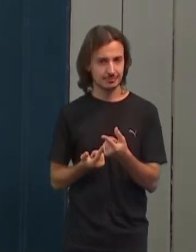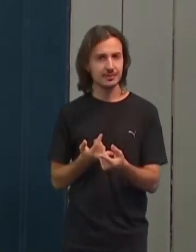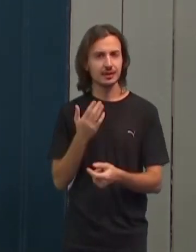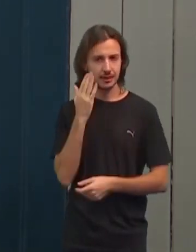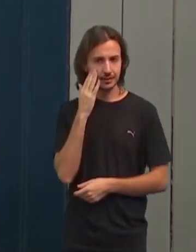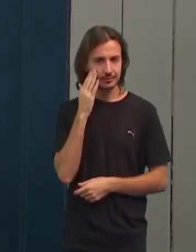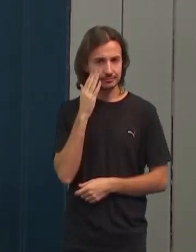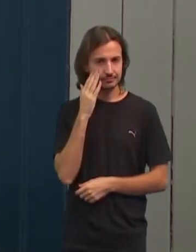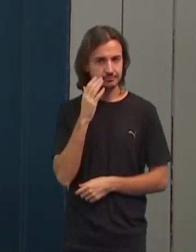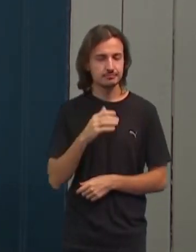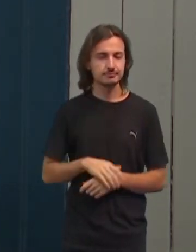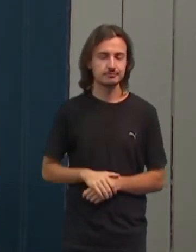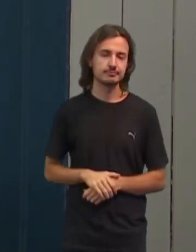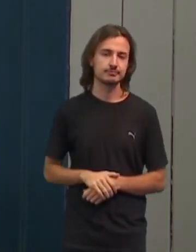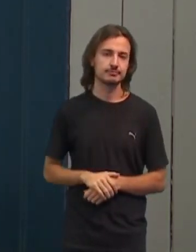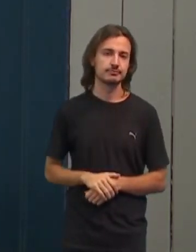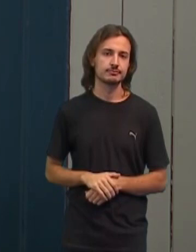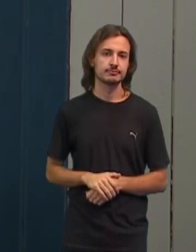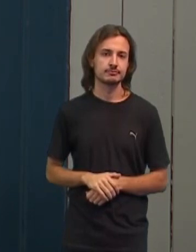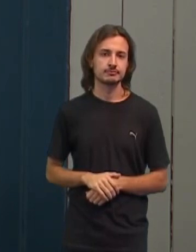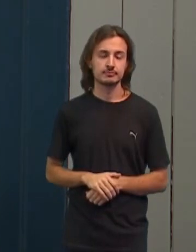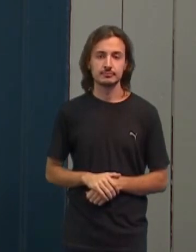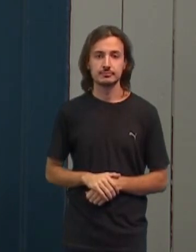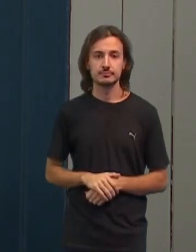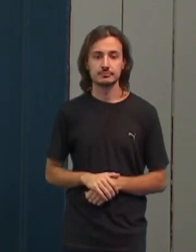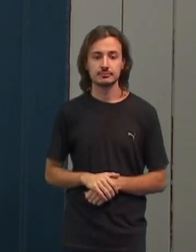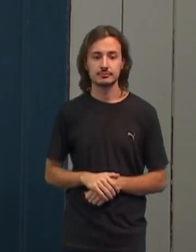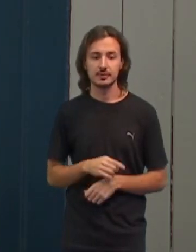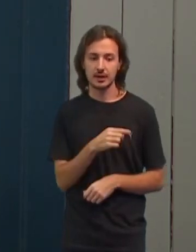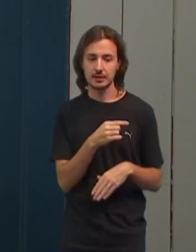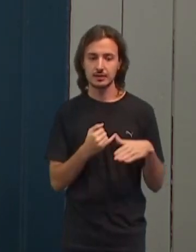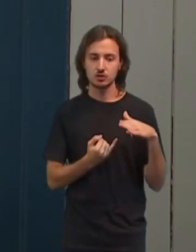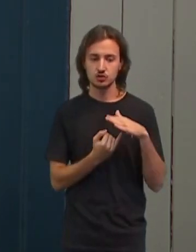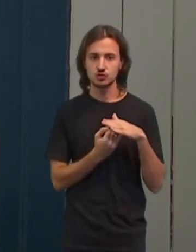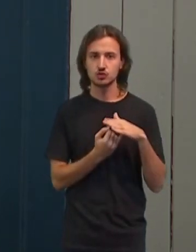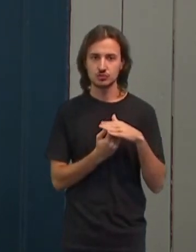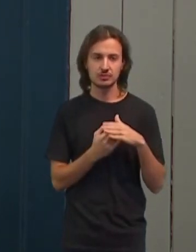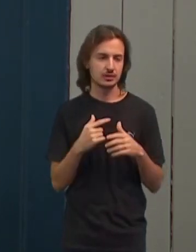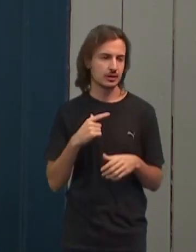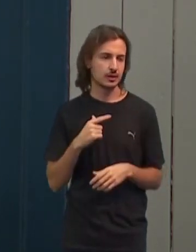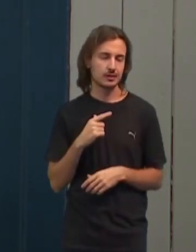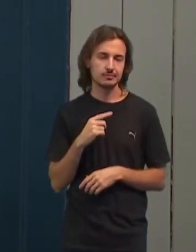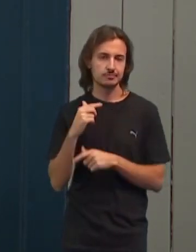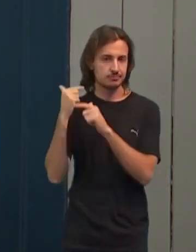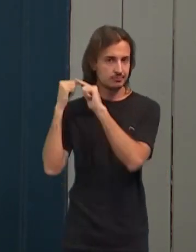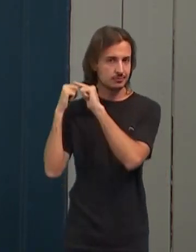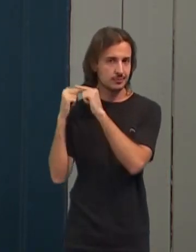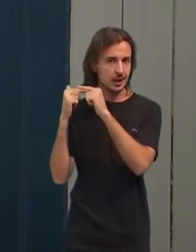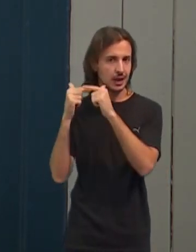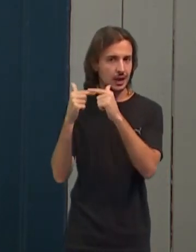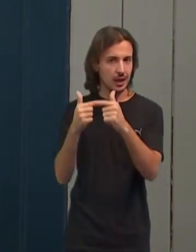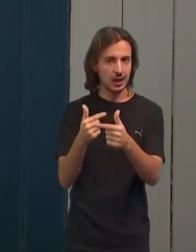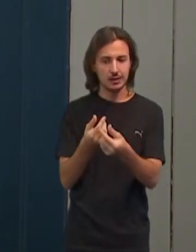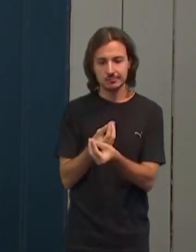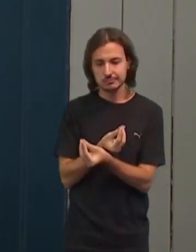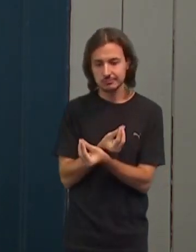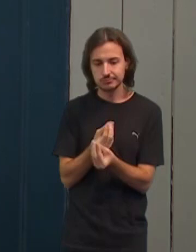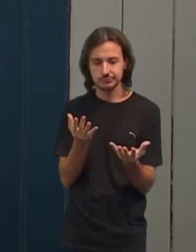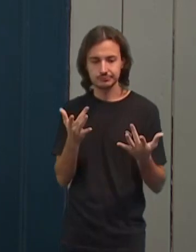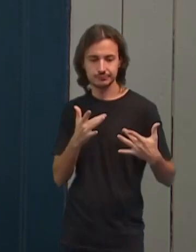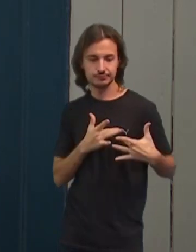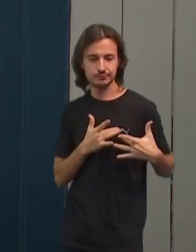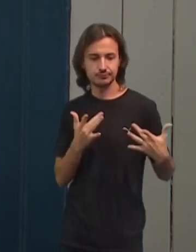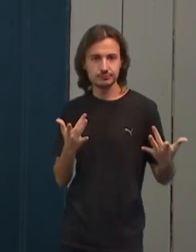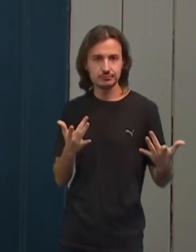A entidade tem um histórico de beneficente e encerrou suas atividades nos